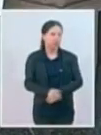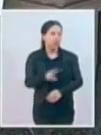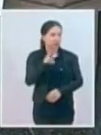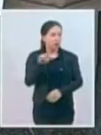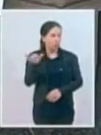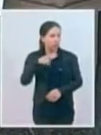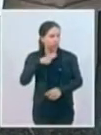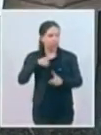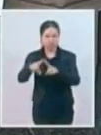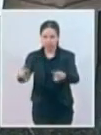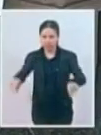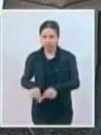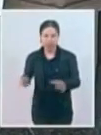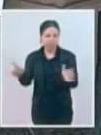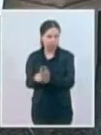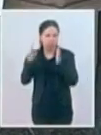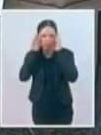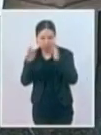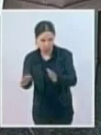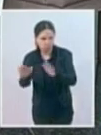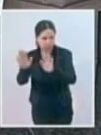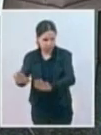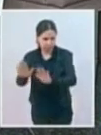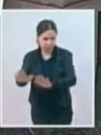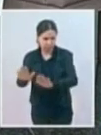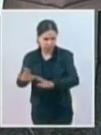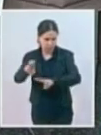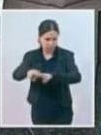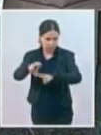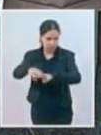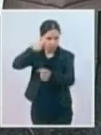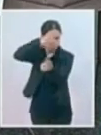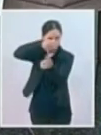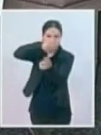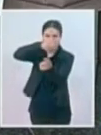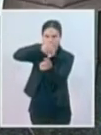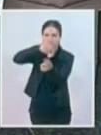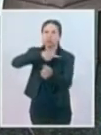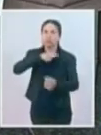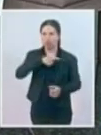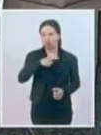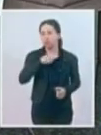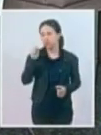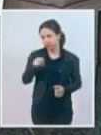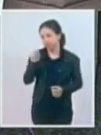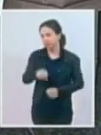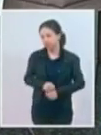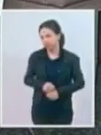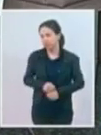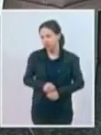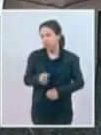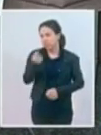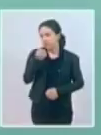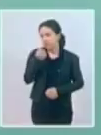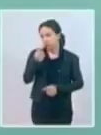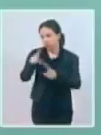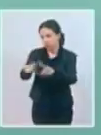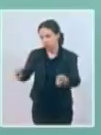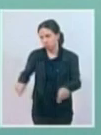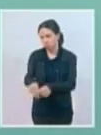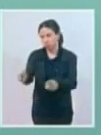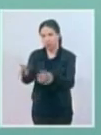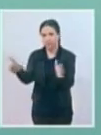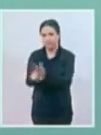sala destinada para essas poltronas, isso, essas pessoas ficam ali tomando a medicação. São é verdade as chamadas salas de hidratação ou de medicação. E isso, ironia